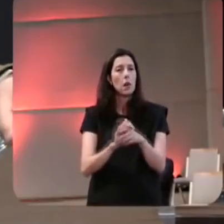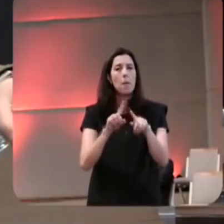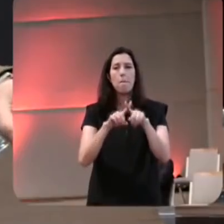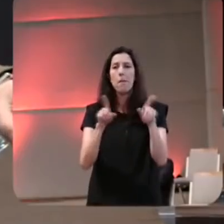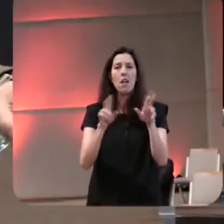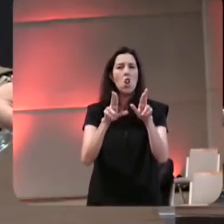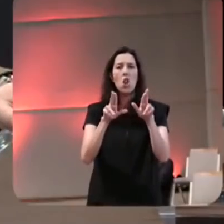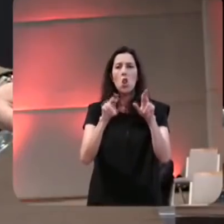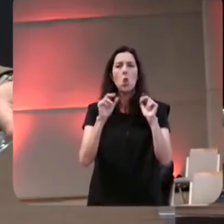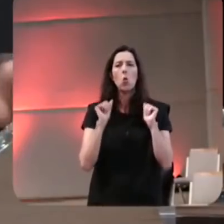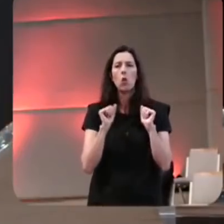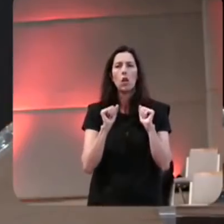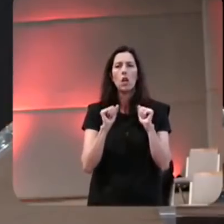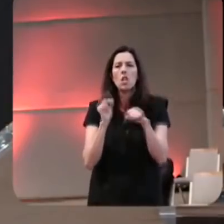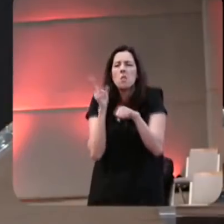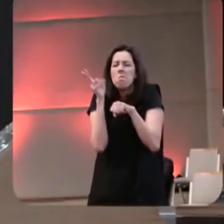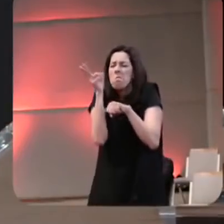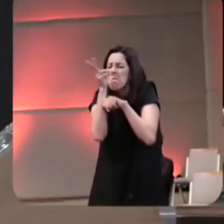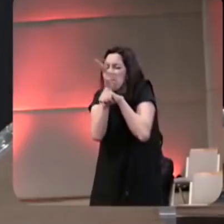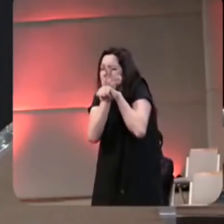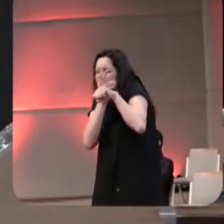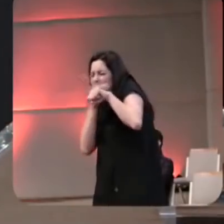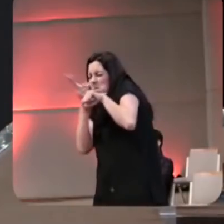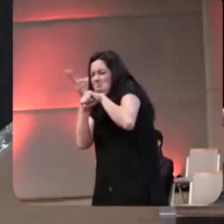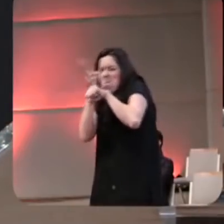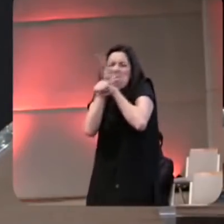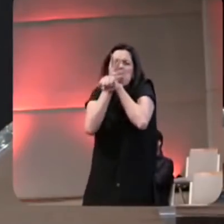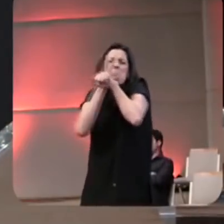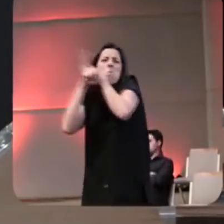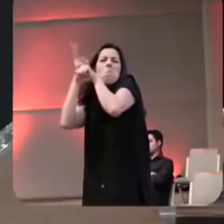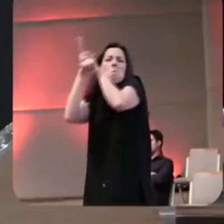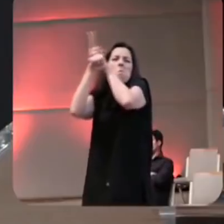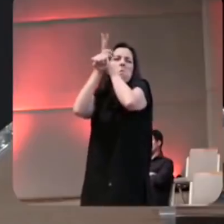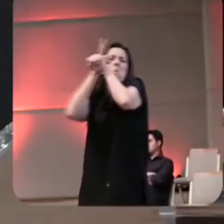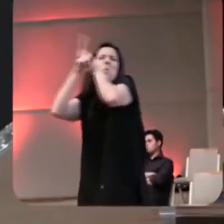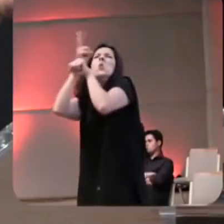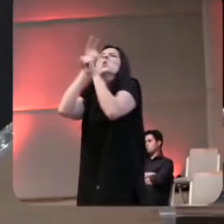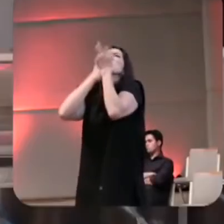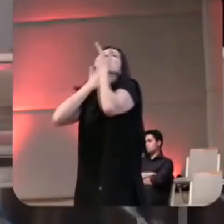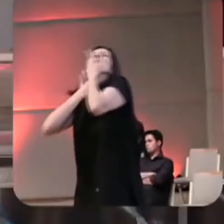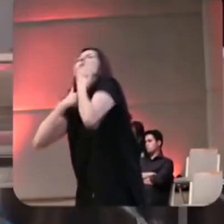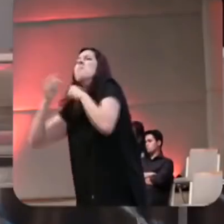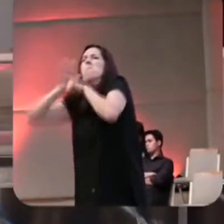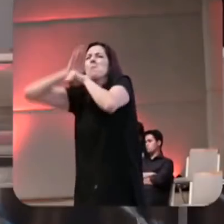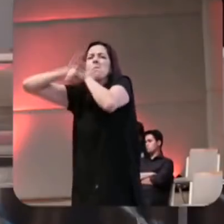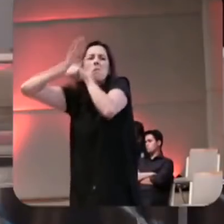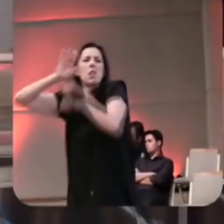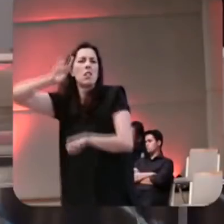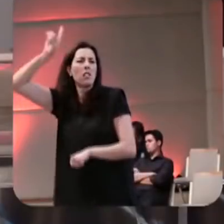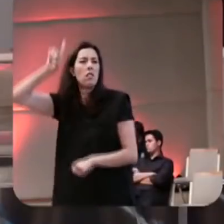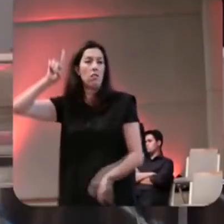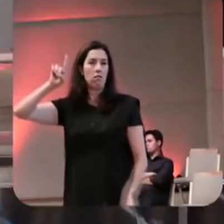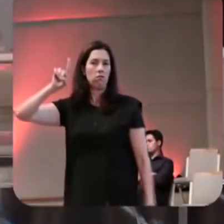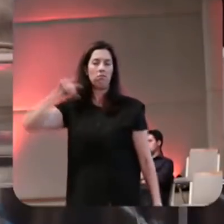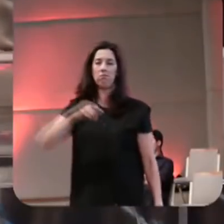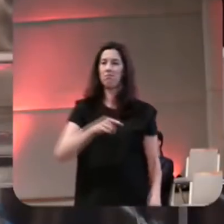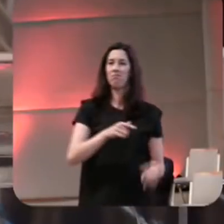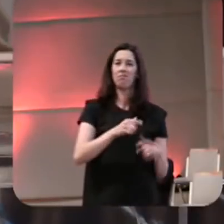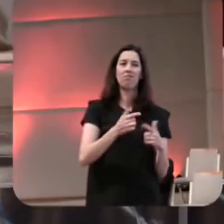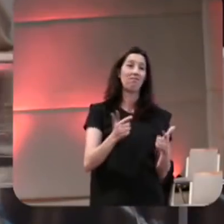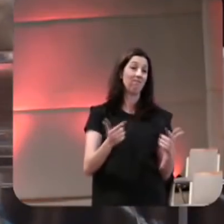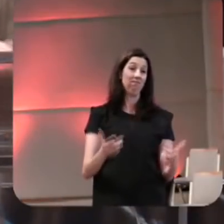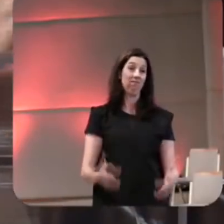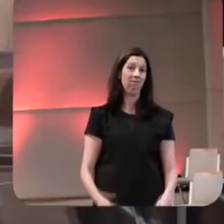nunca desejaram buscar intensamente mais de Deus. E